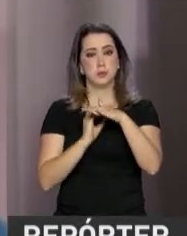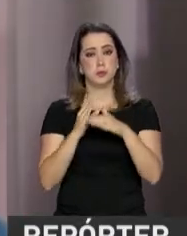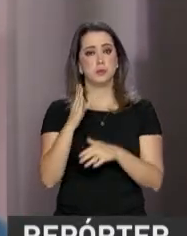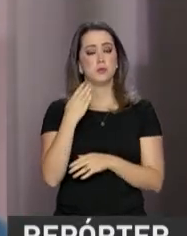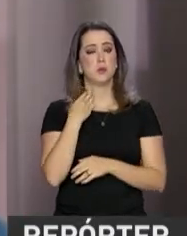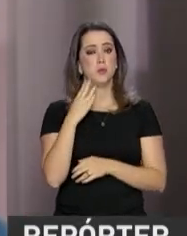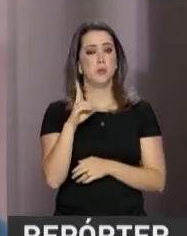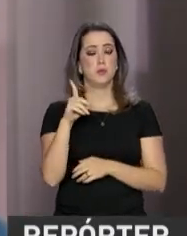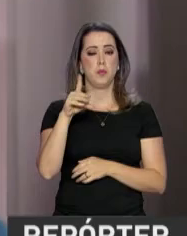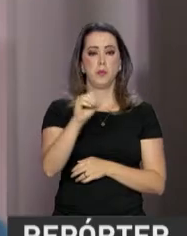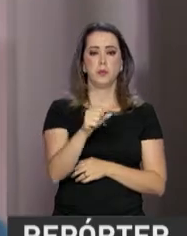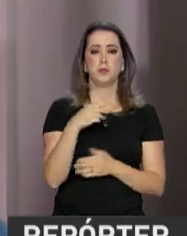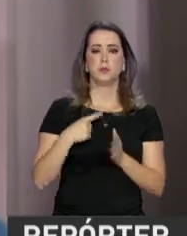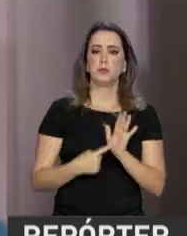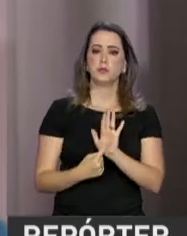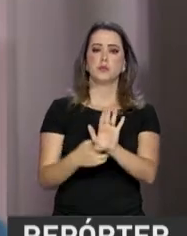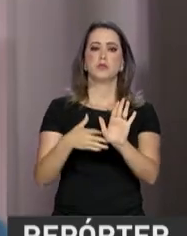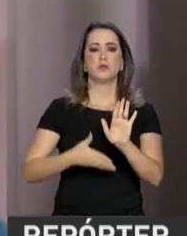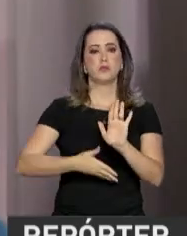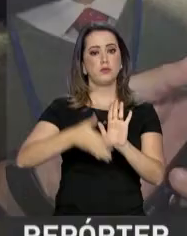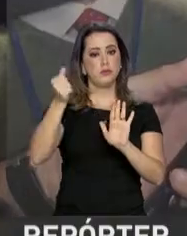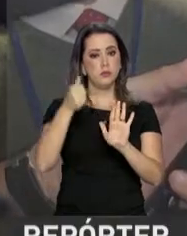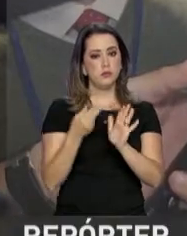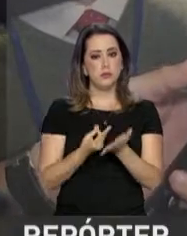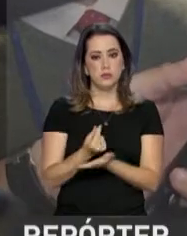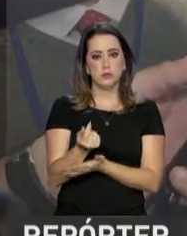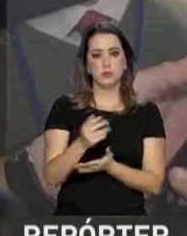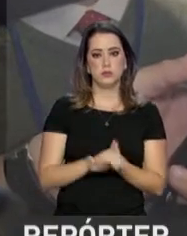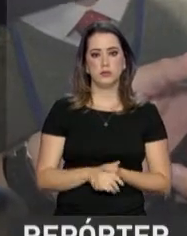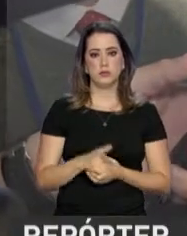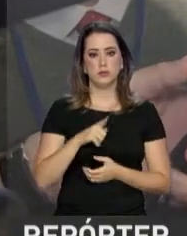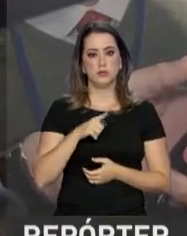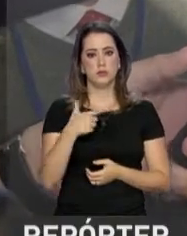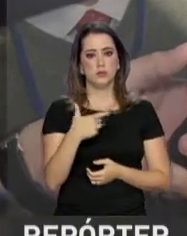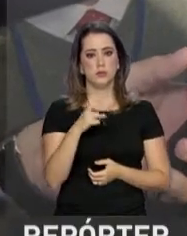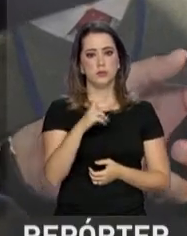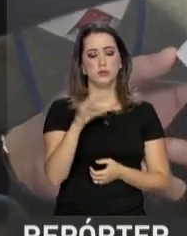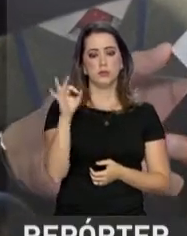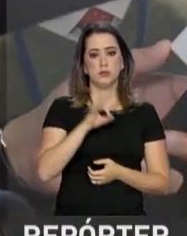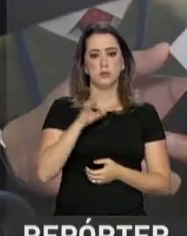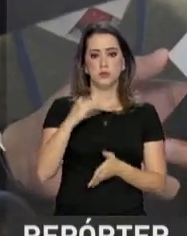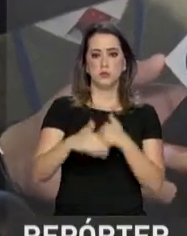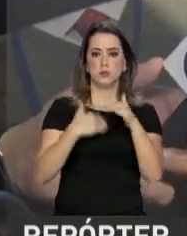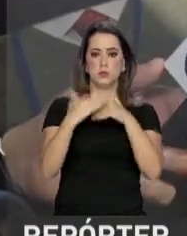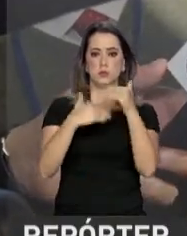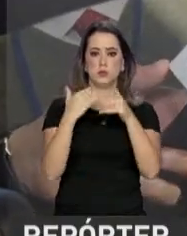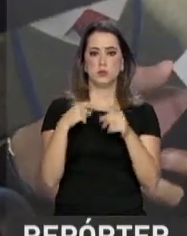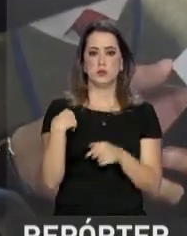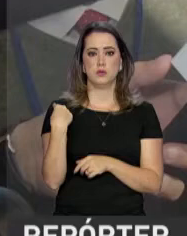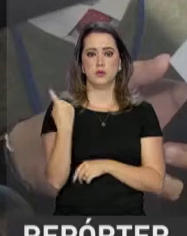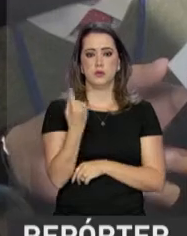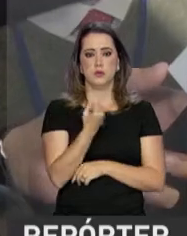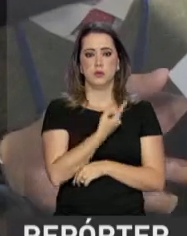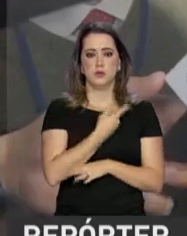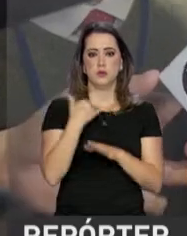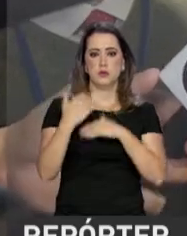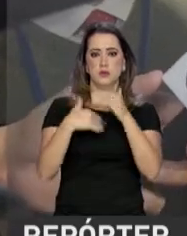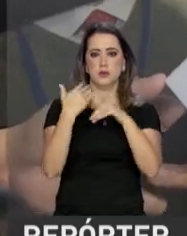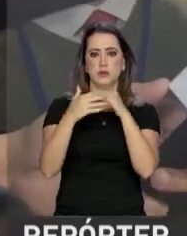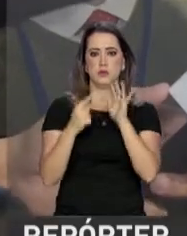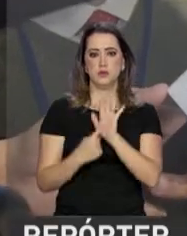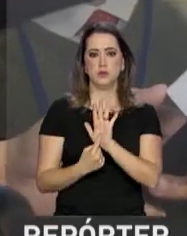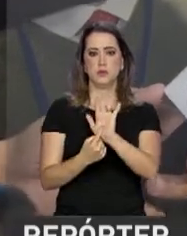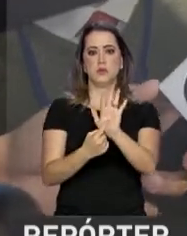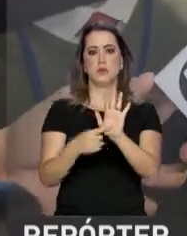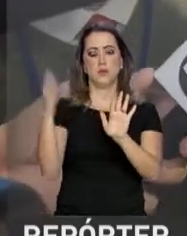desse novo momento de mais disposição para investir. Há 25% de espaço para crescer. As nossas projeções mostram